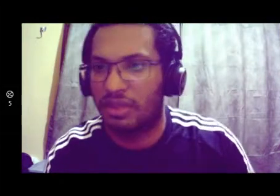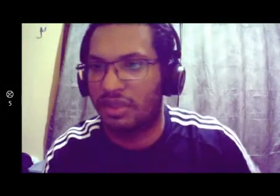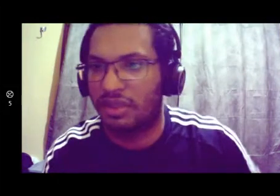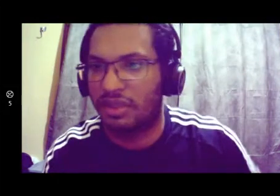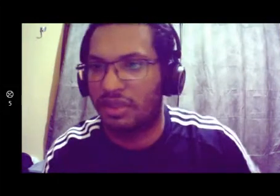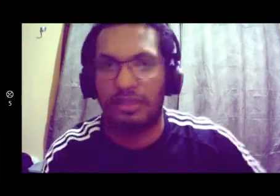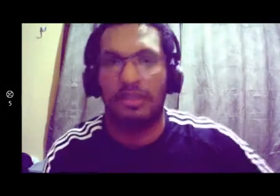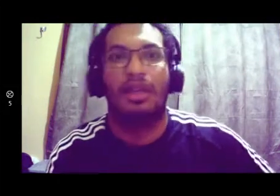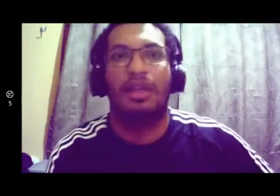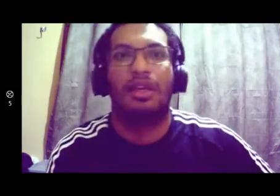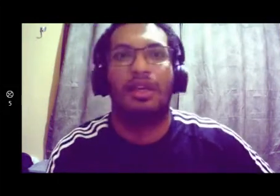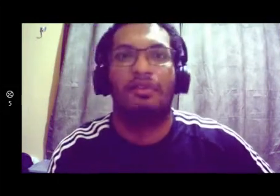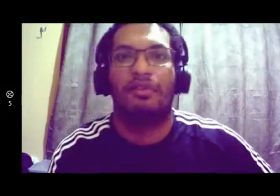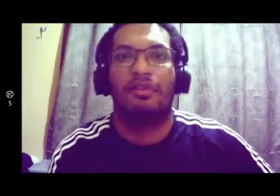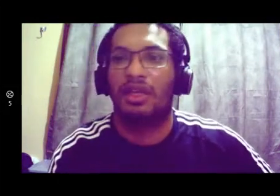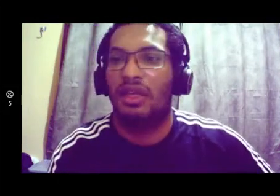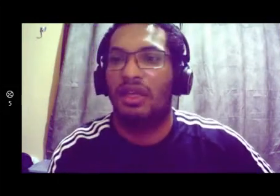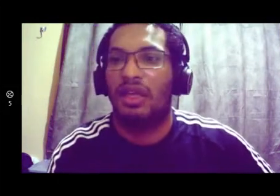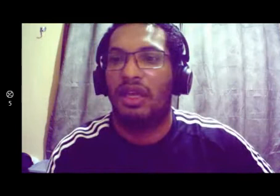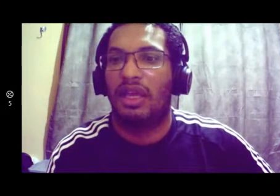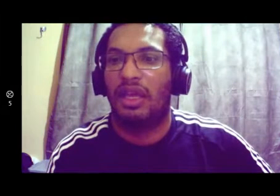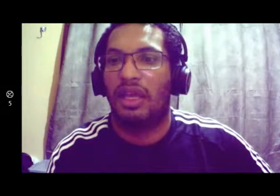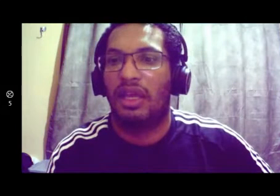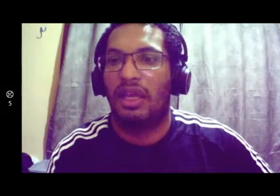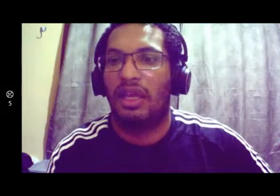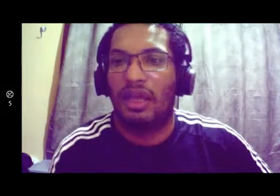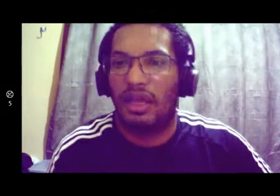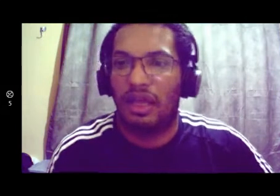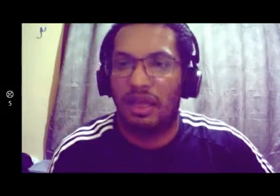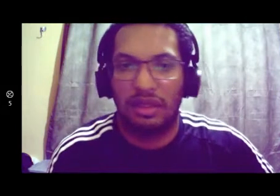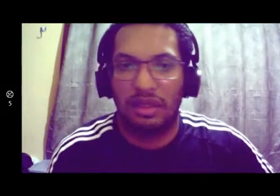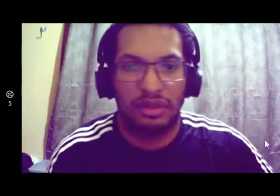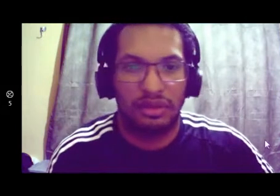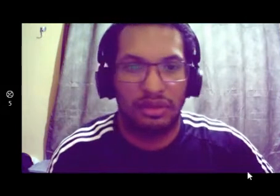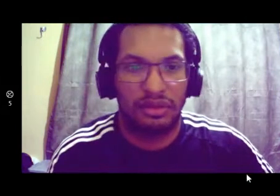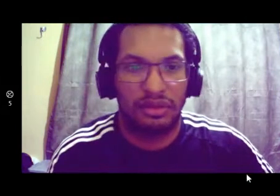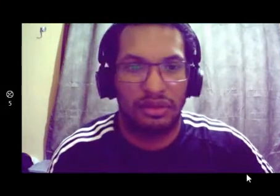tão rápido assim, mas enfim, né?